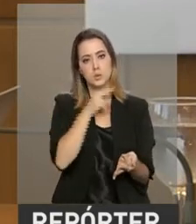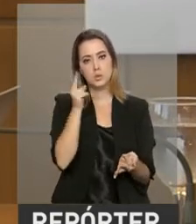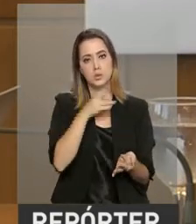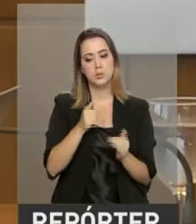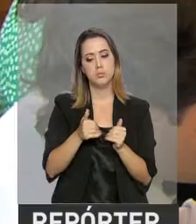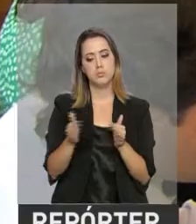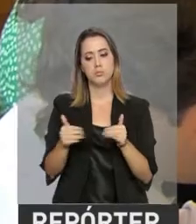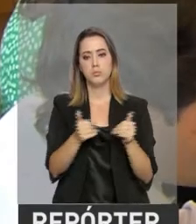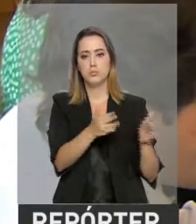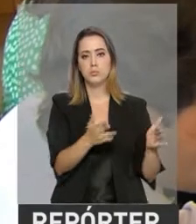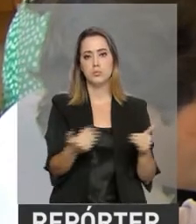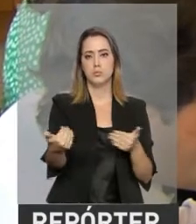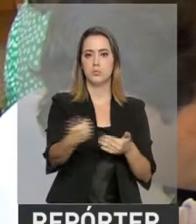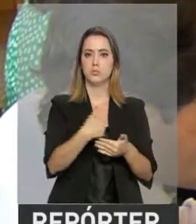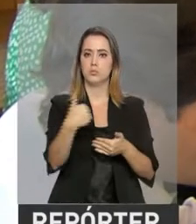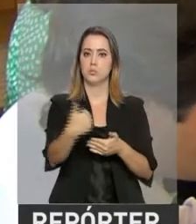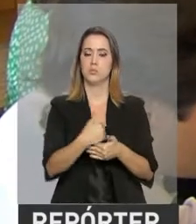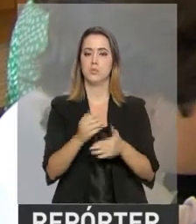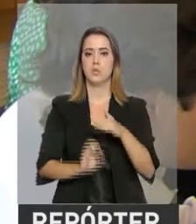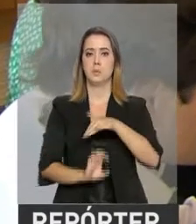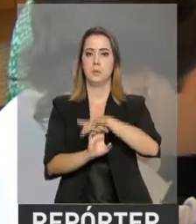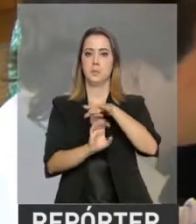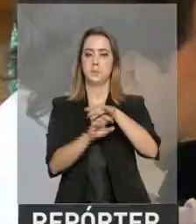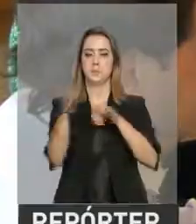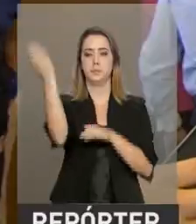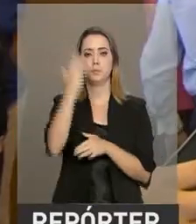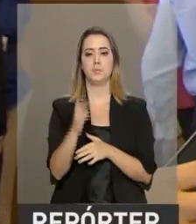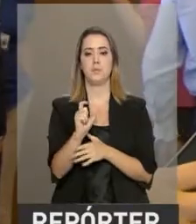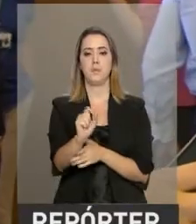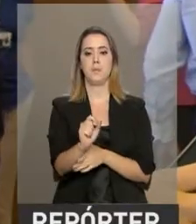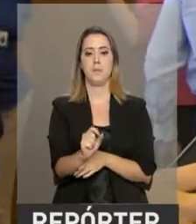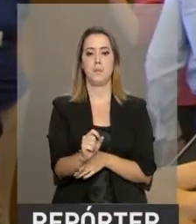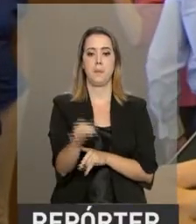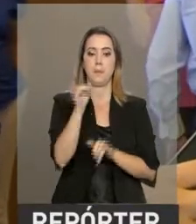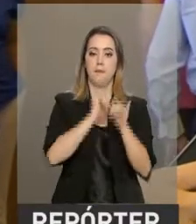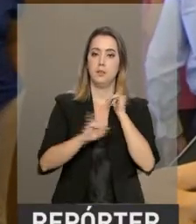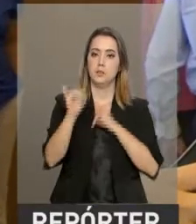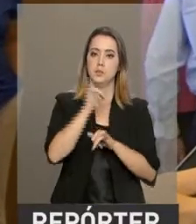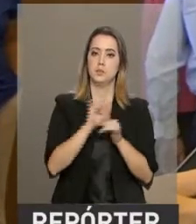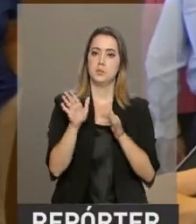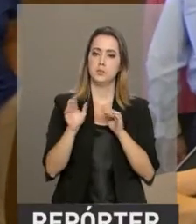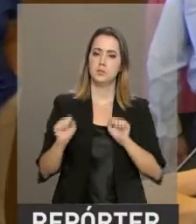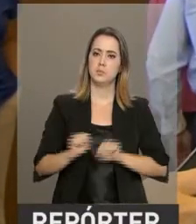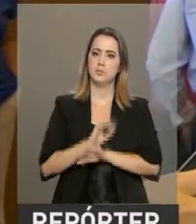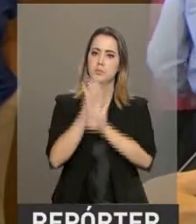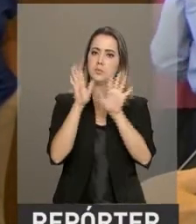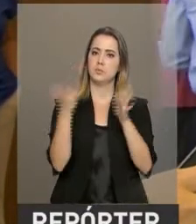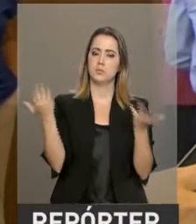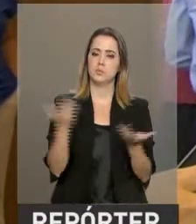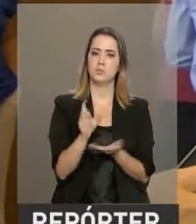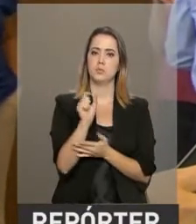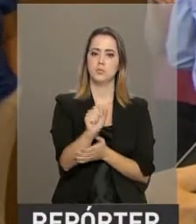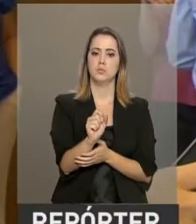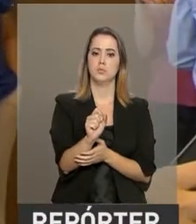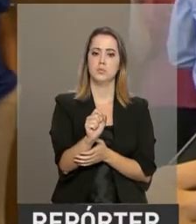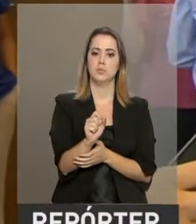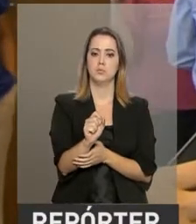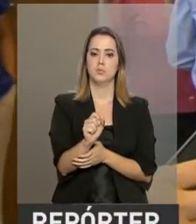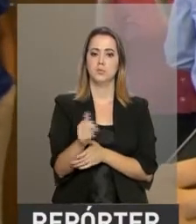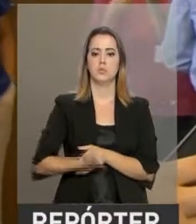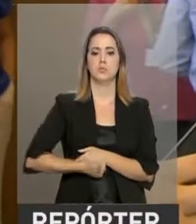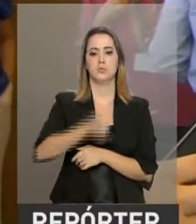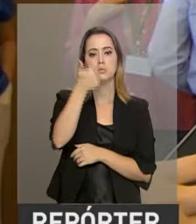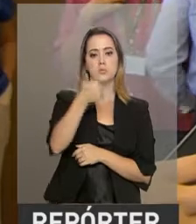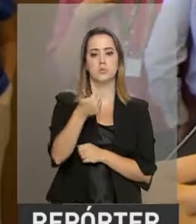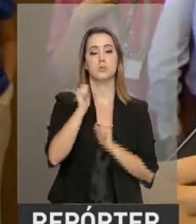ampliar o acesso ao crédito das empresas brasileiras informação para a transparência da situação e na melhoria